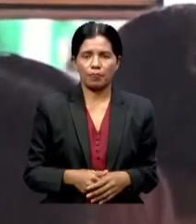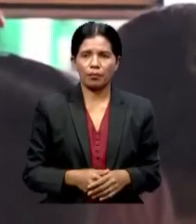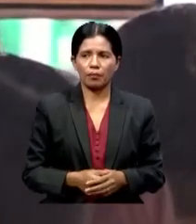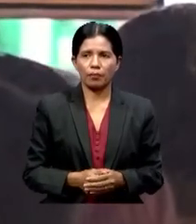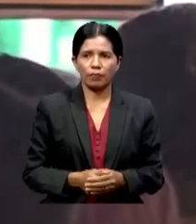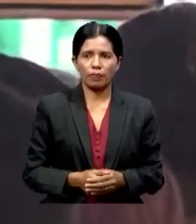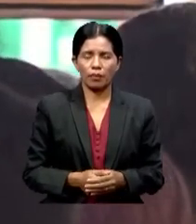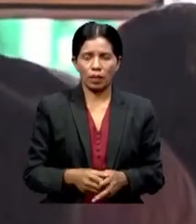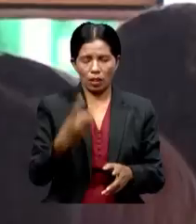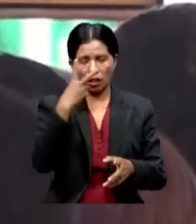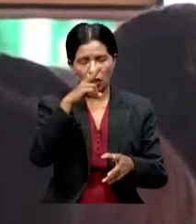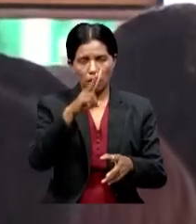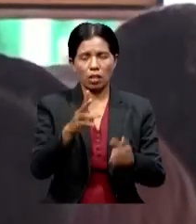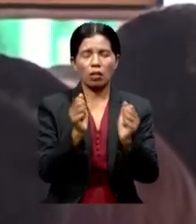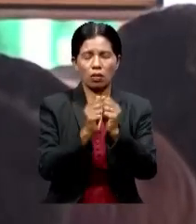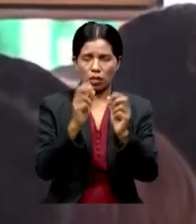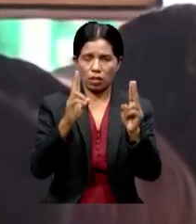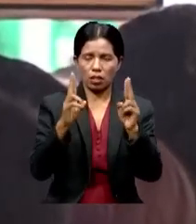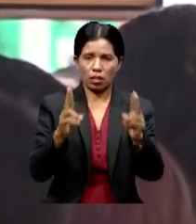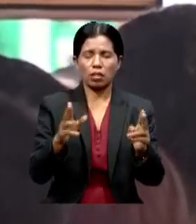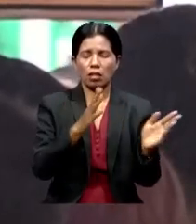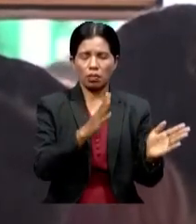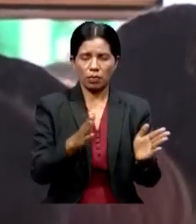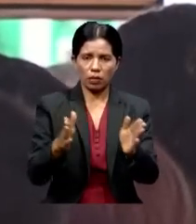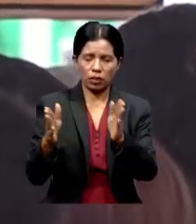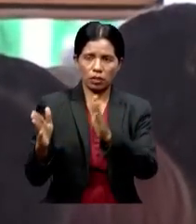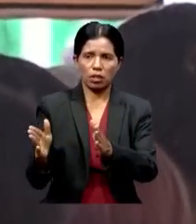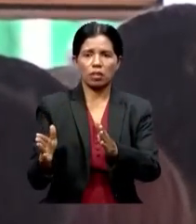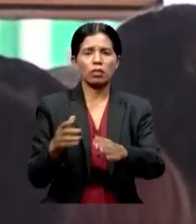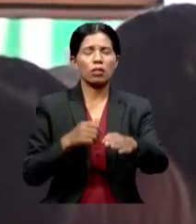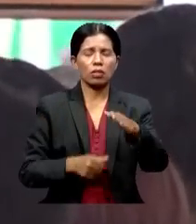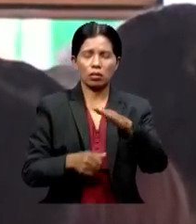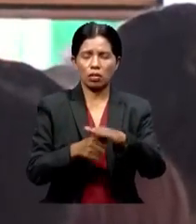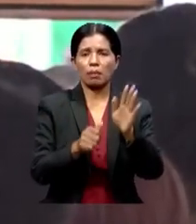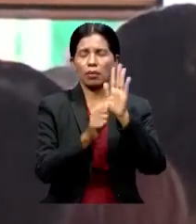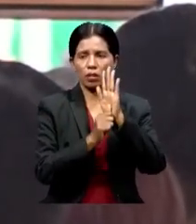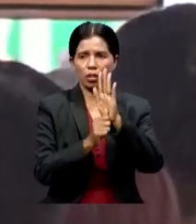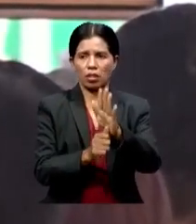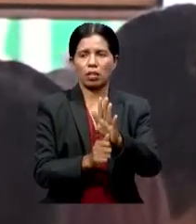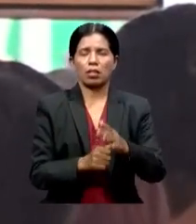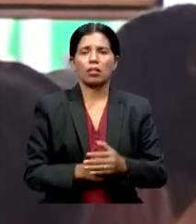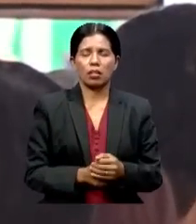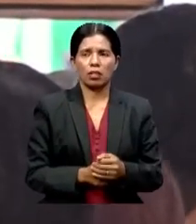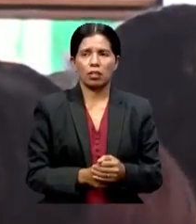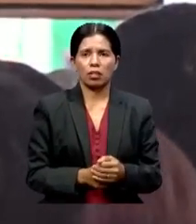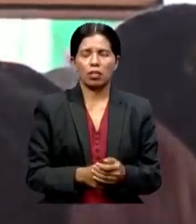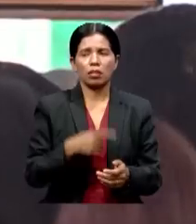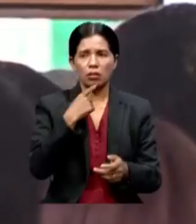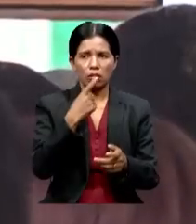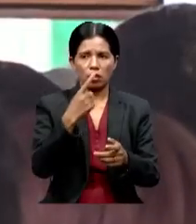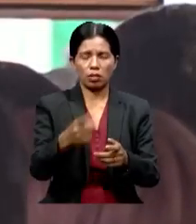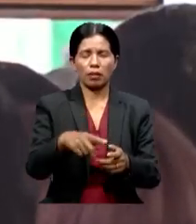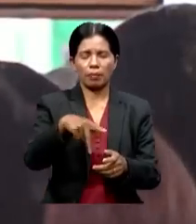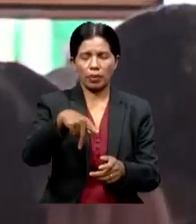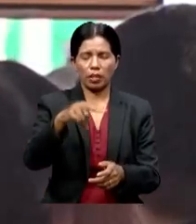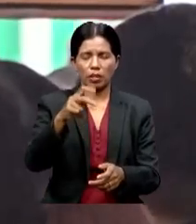A refálima, ou La Lais, processo ilegal de aposentação forçada, também afeta agentes PNTL e